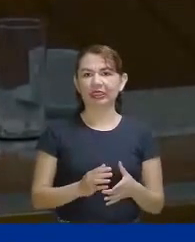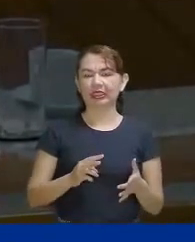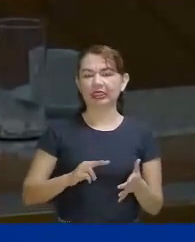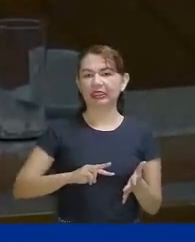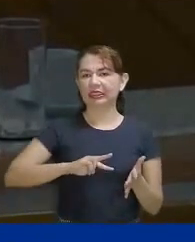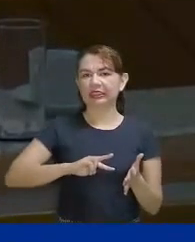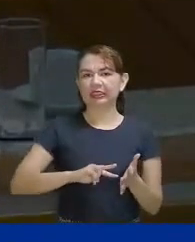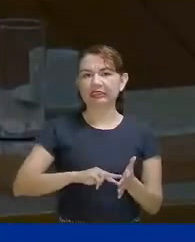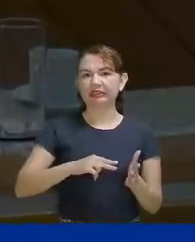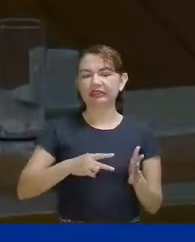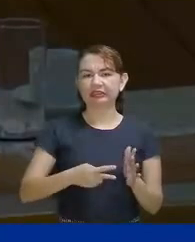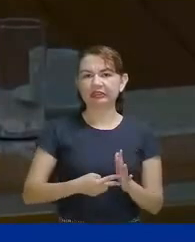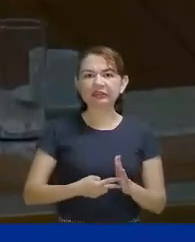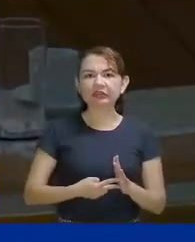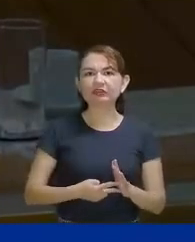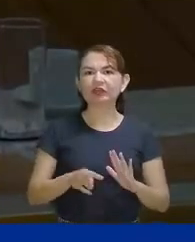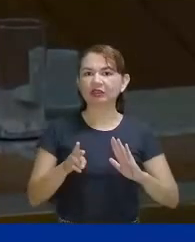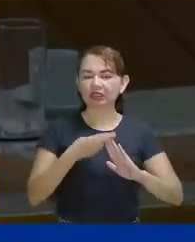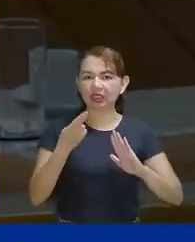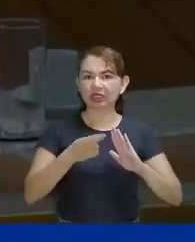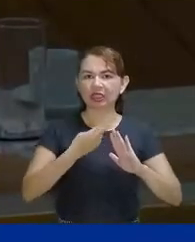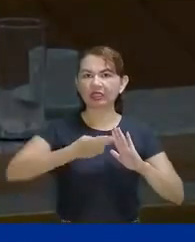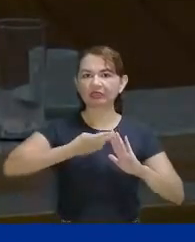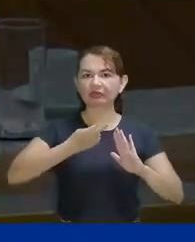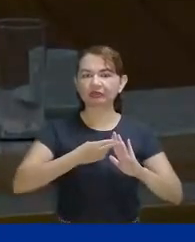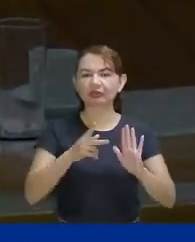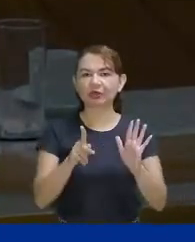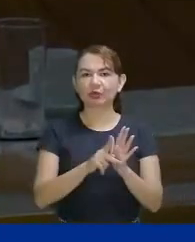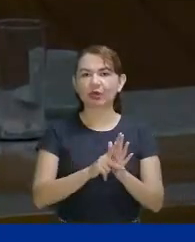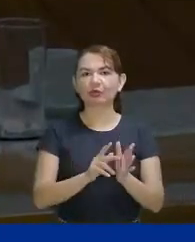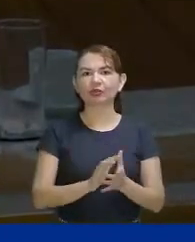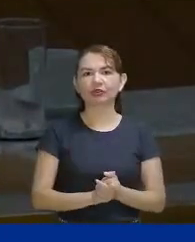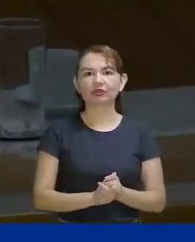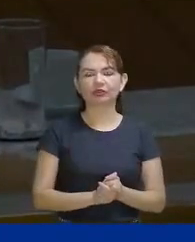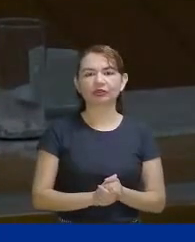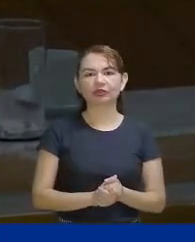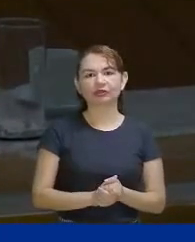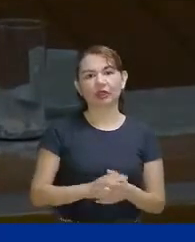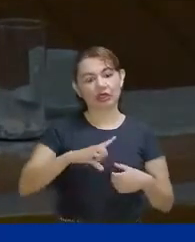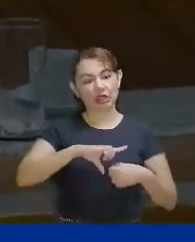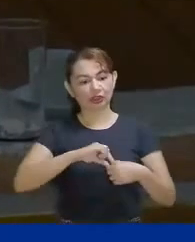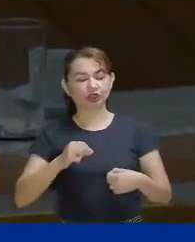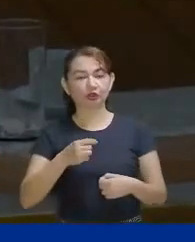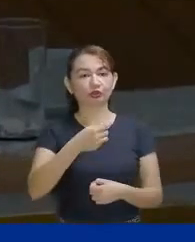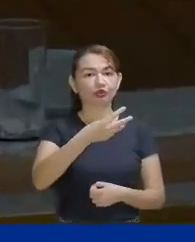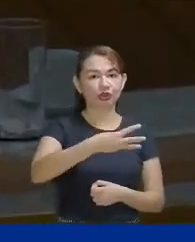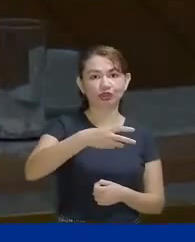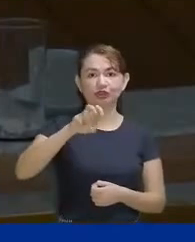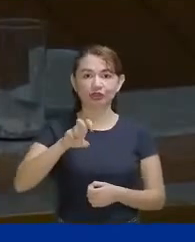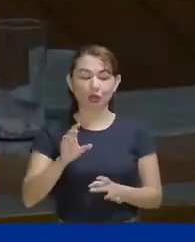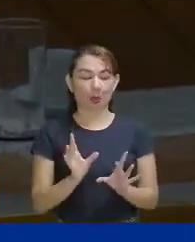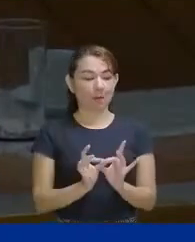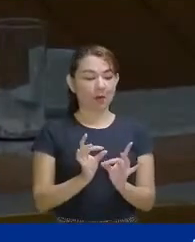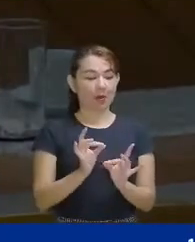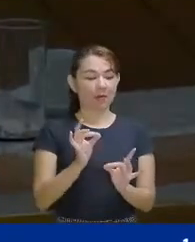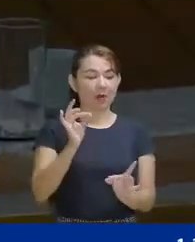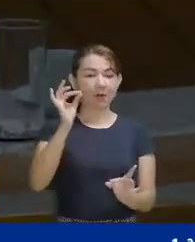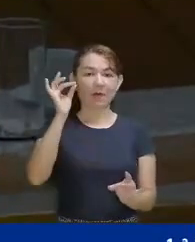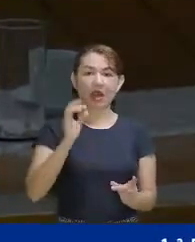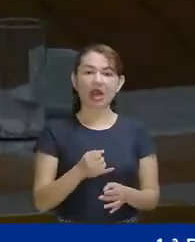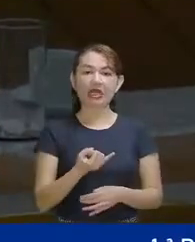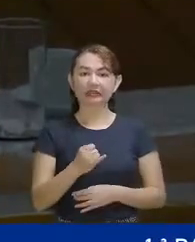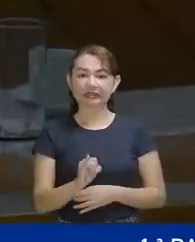interpretar a Resolução 23.506, lá no artigo 35. Então, a especificidade, se